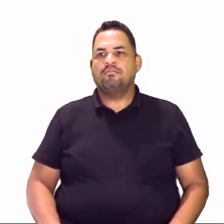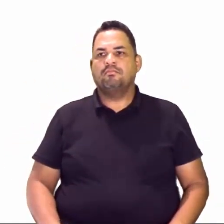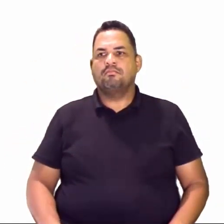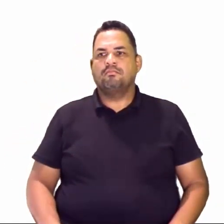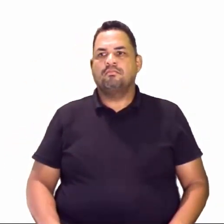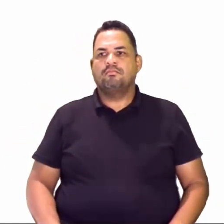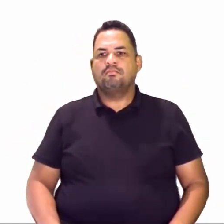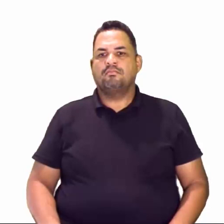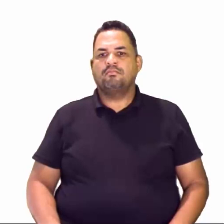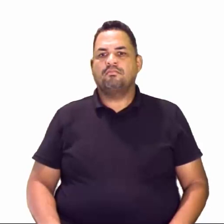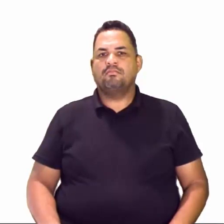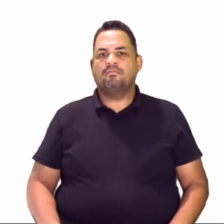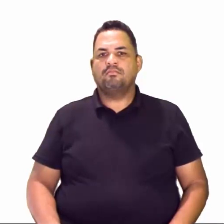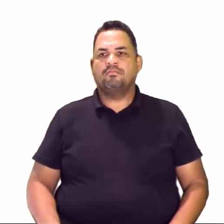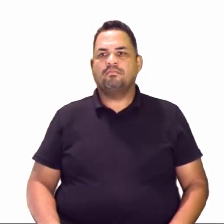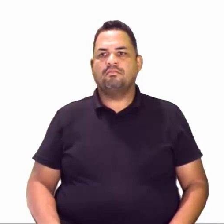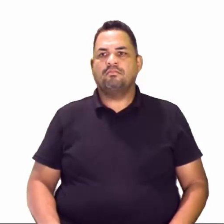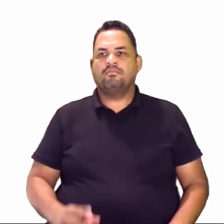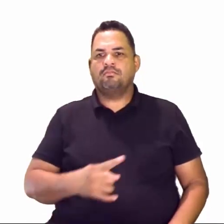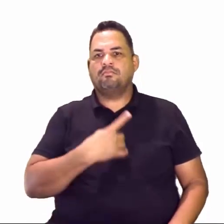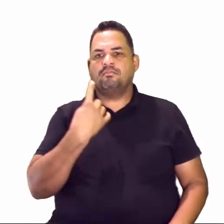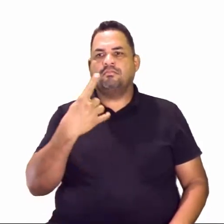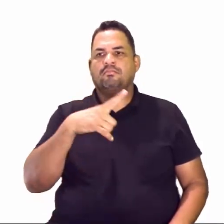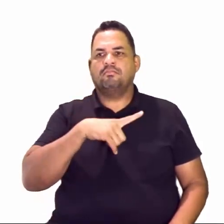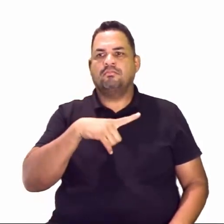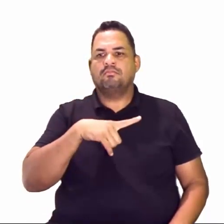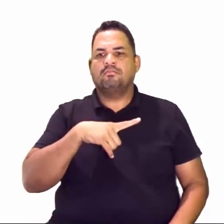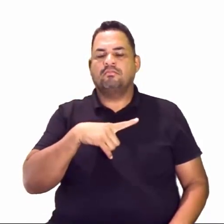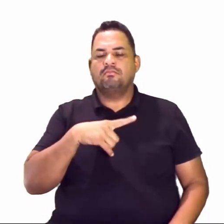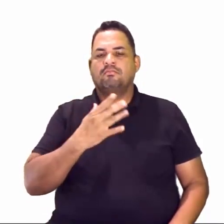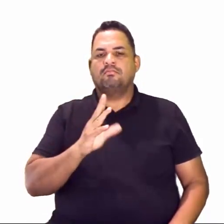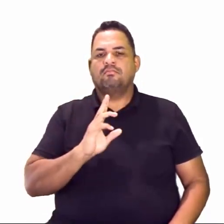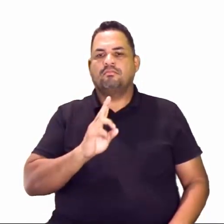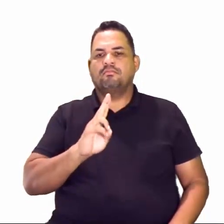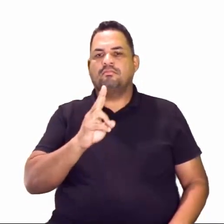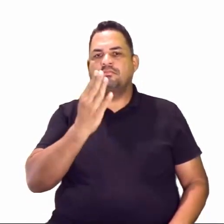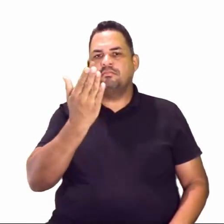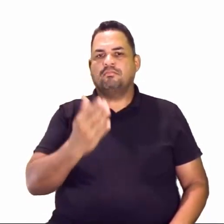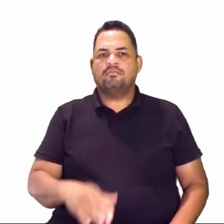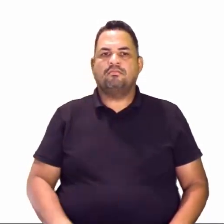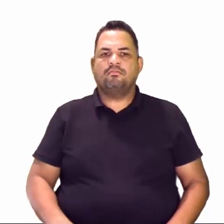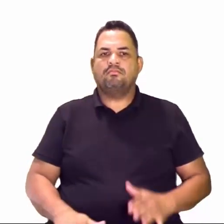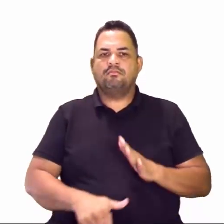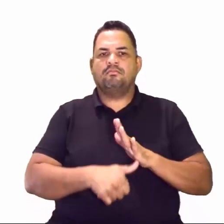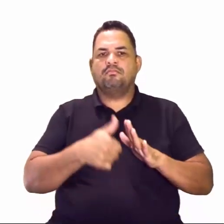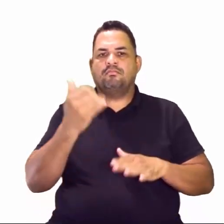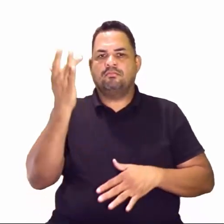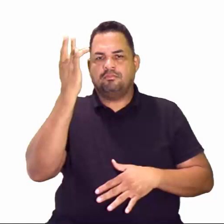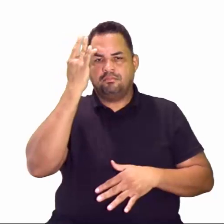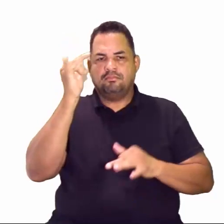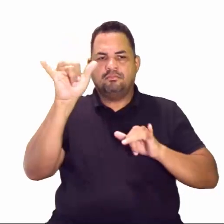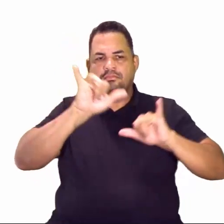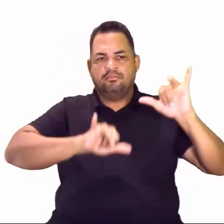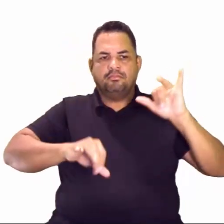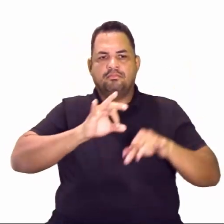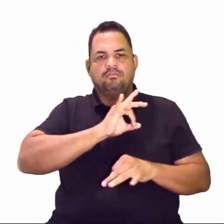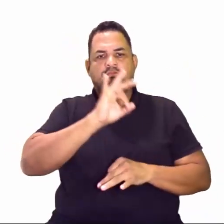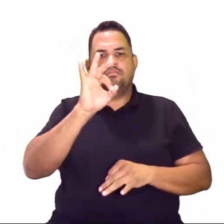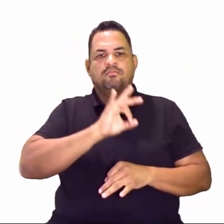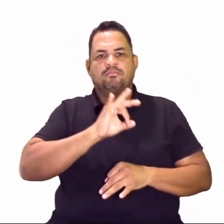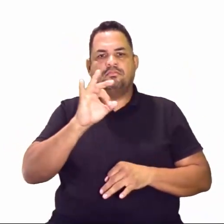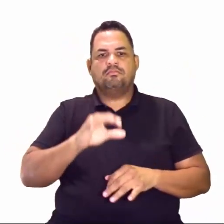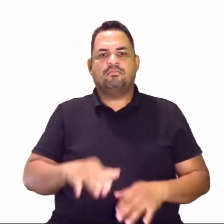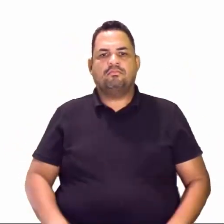As fórmulas químicas, nós temos as seguintes fórmulas. Primeiro, a fórmula